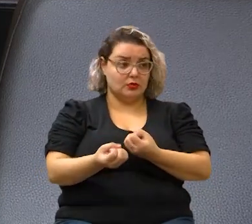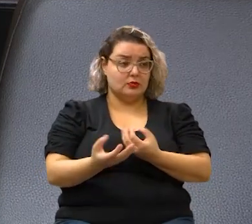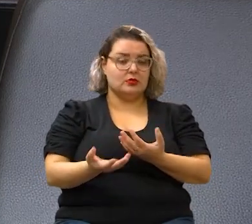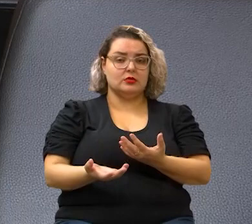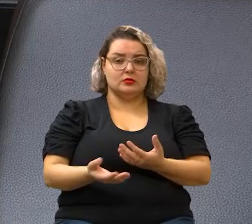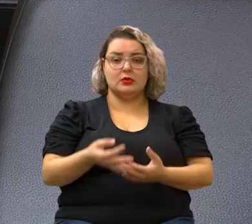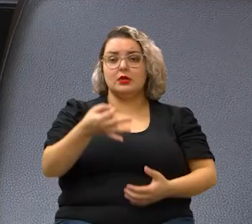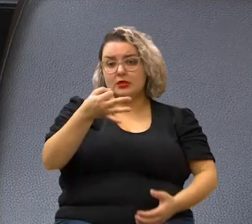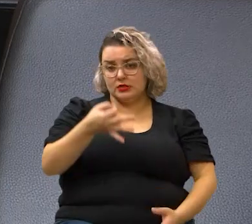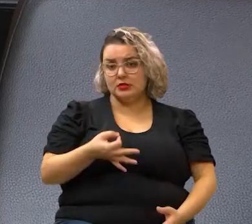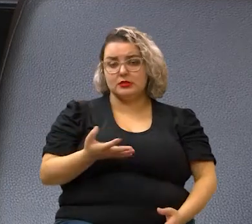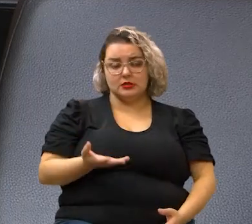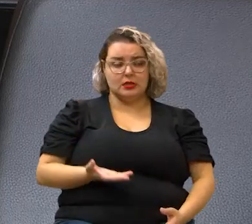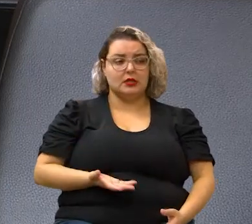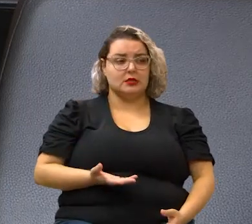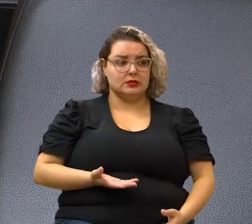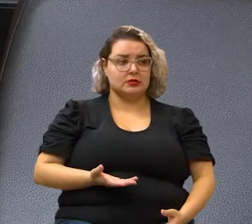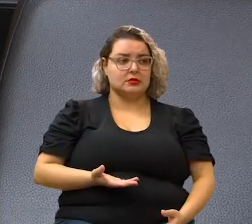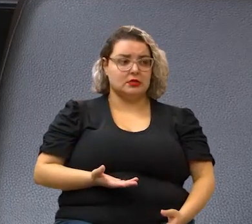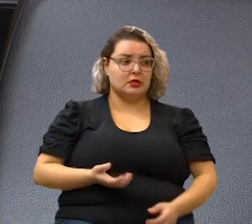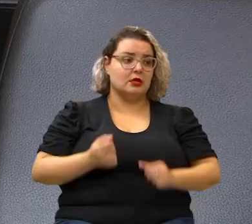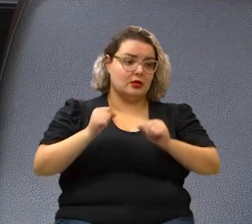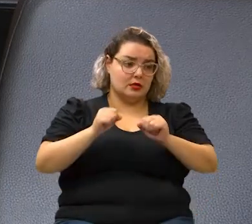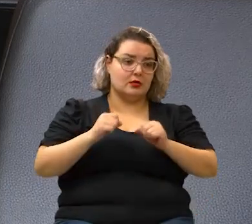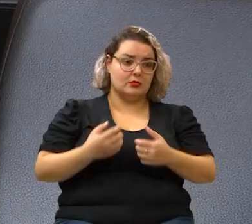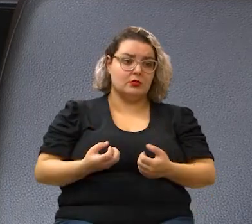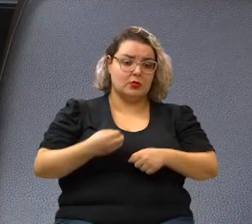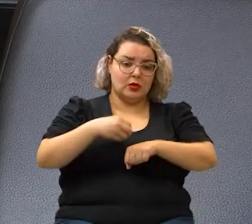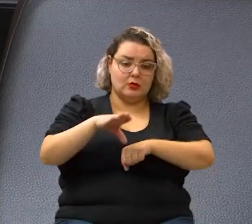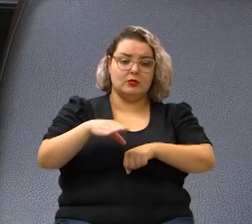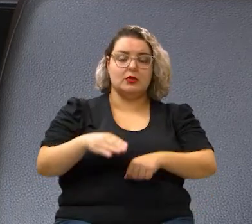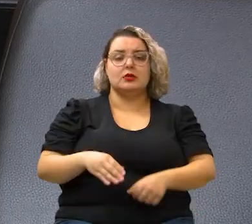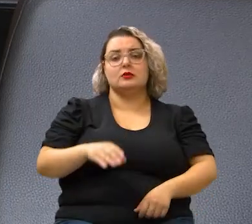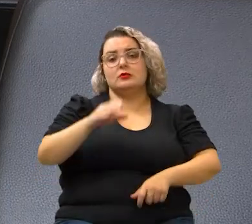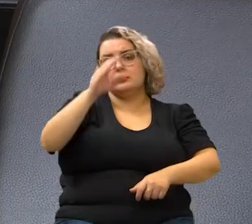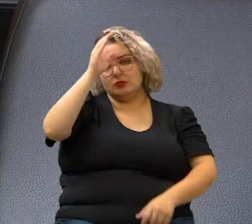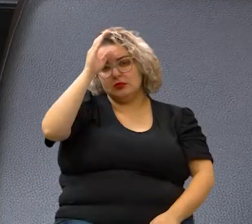requerimento para ter uma informação exata, né, e poder